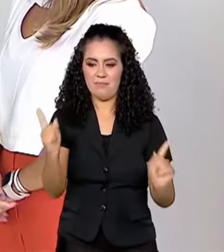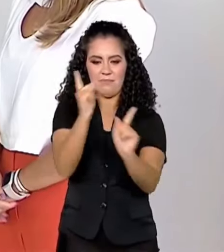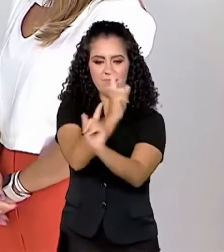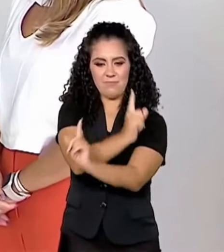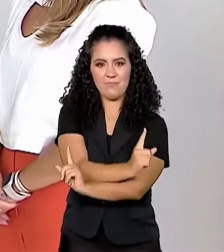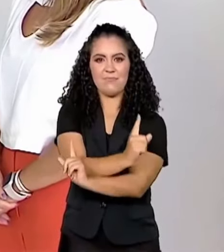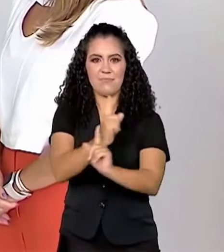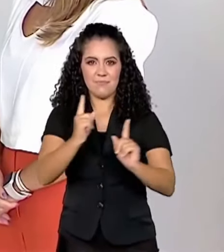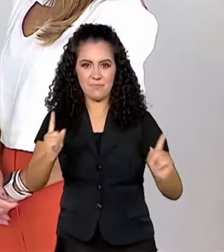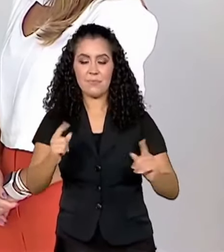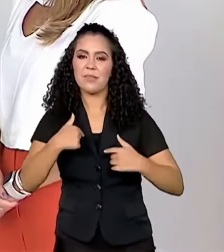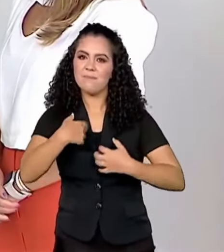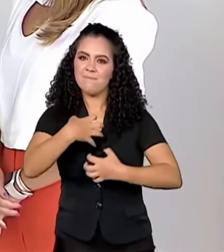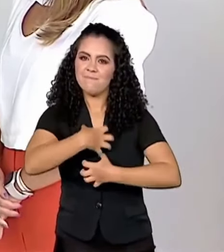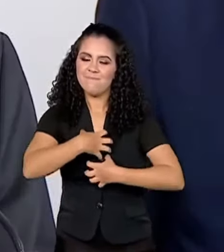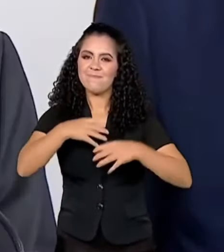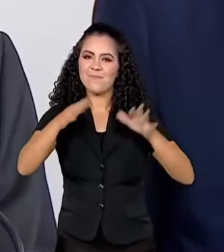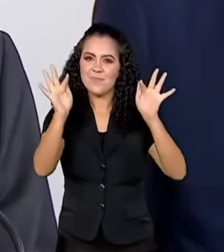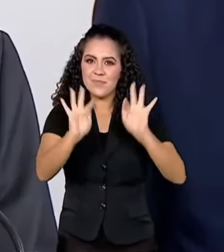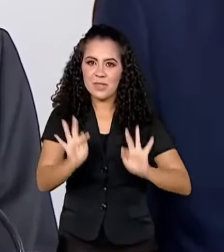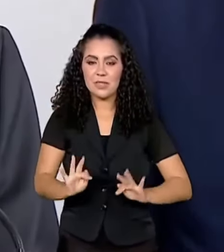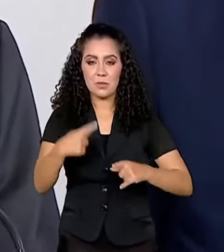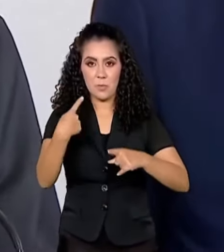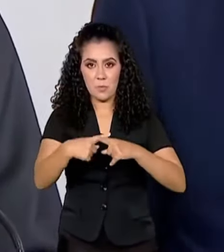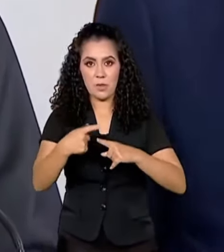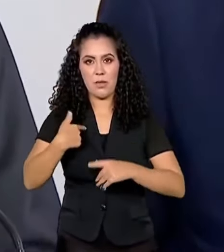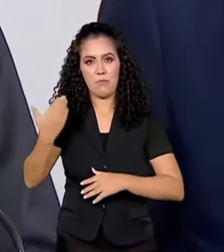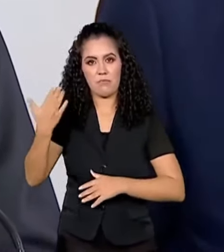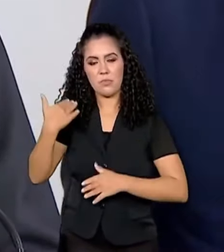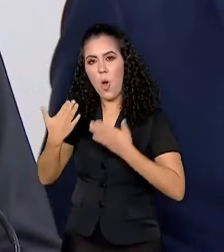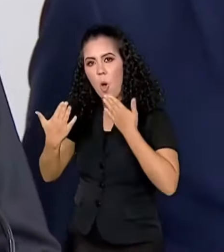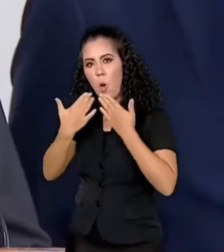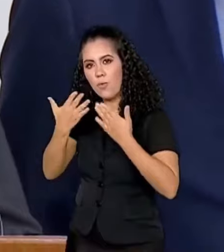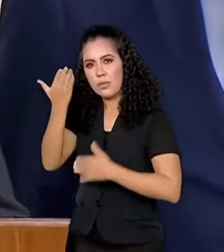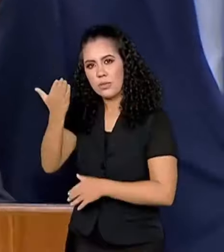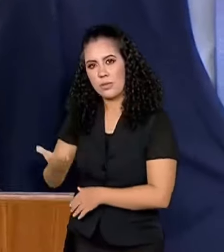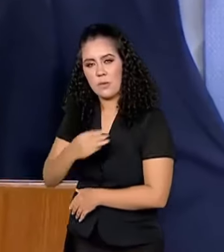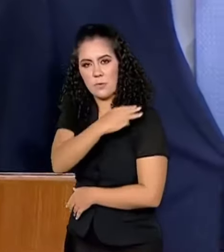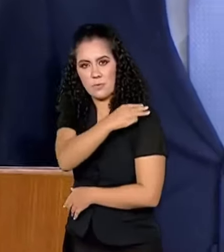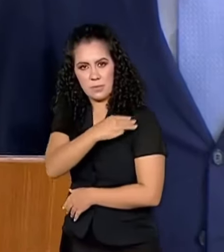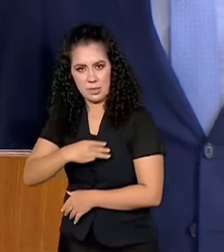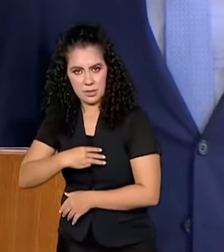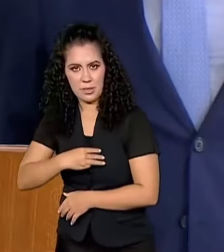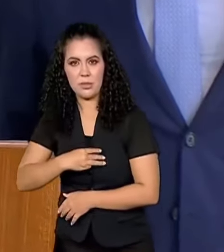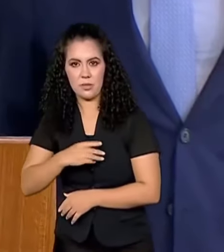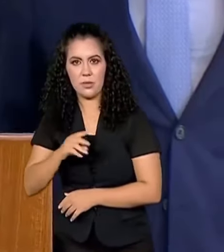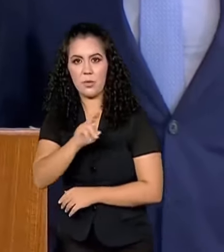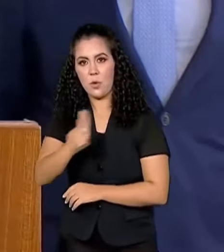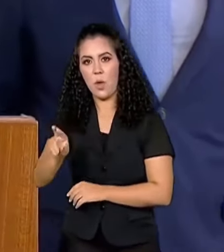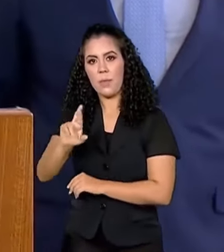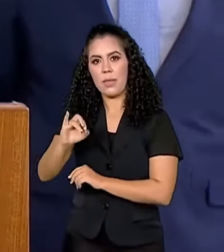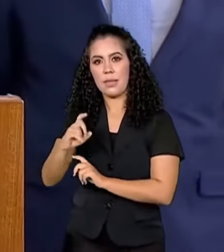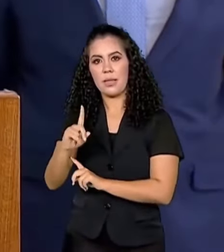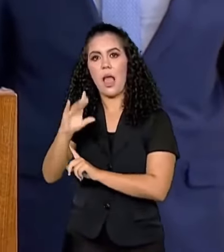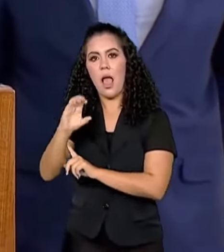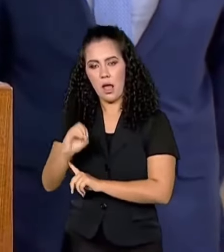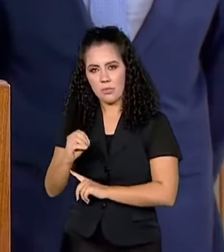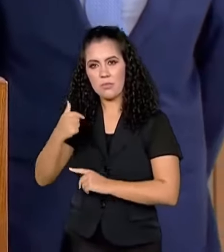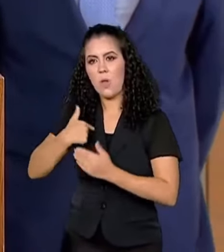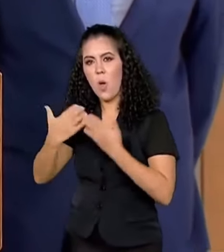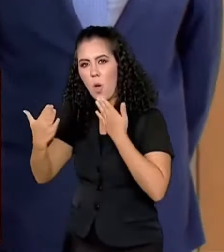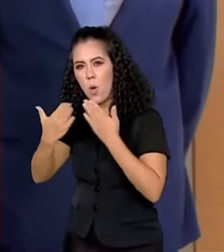feliz porque eu tinha conversado com o ministro Lewandowski tinha feito uma proposta para ele eu